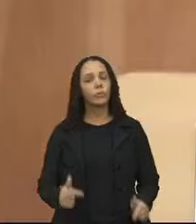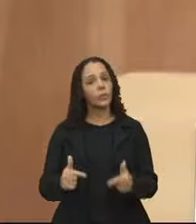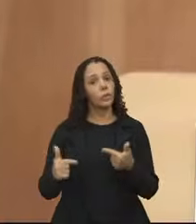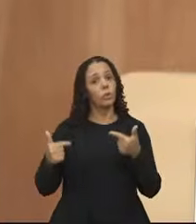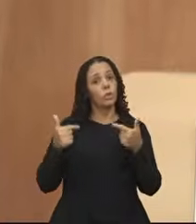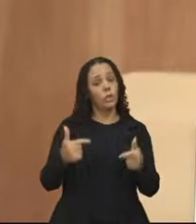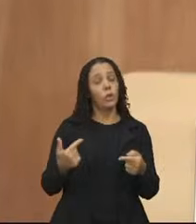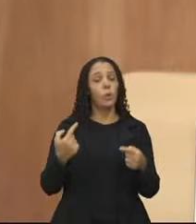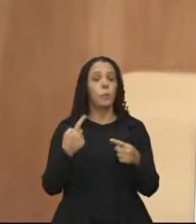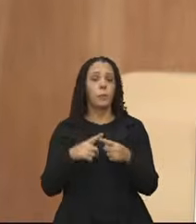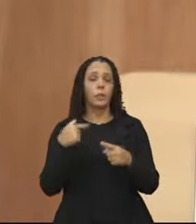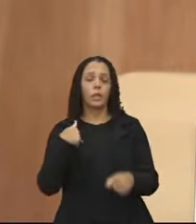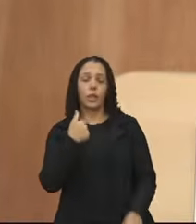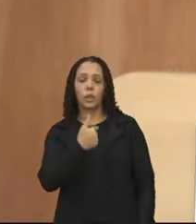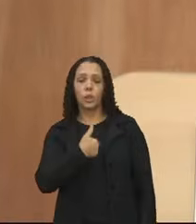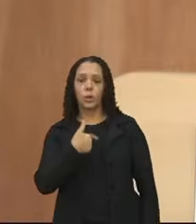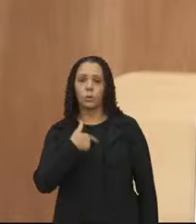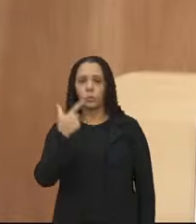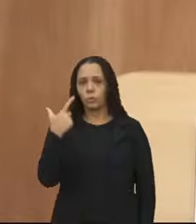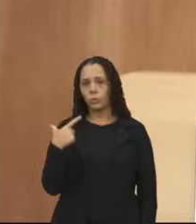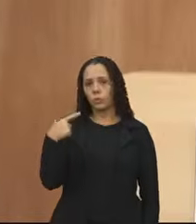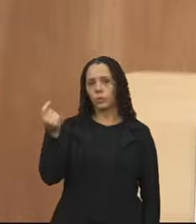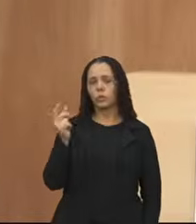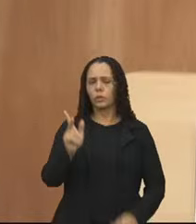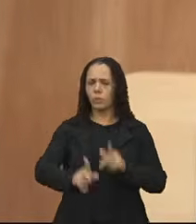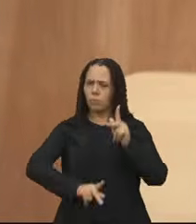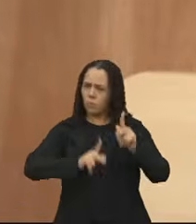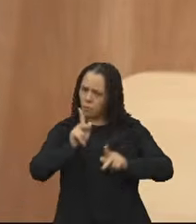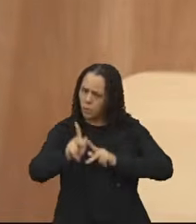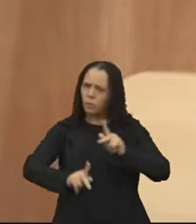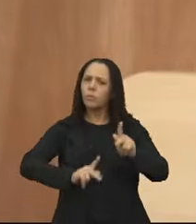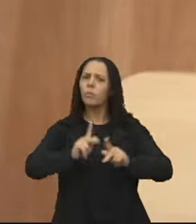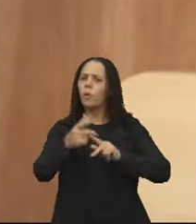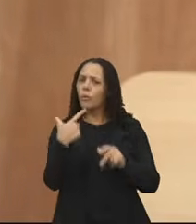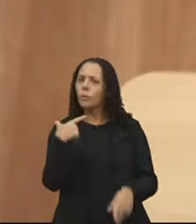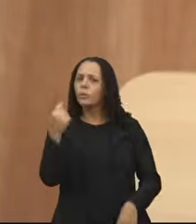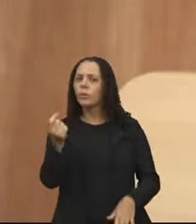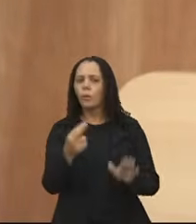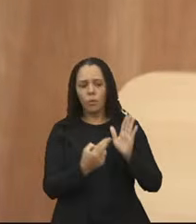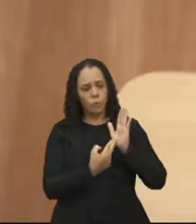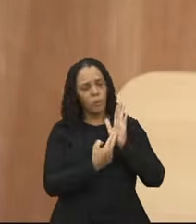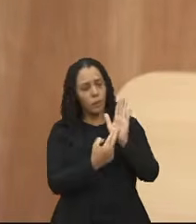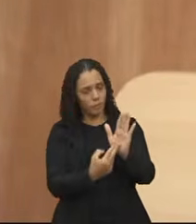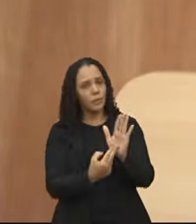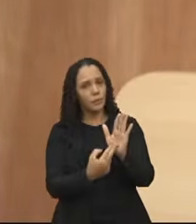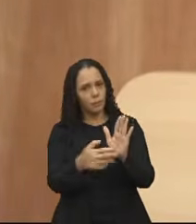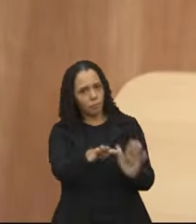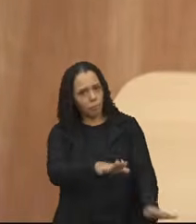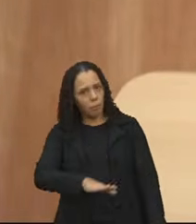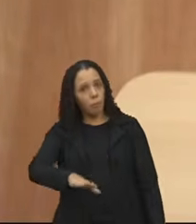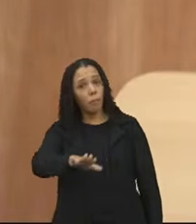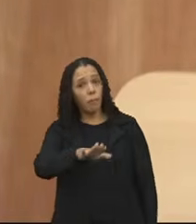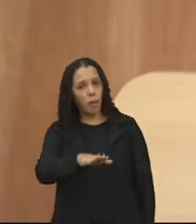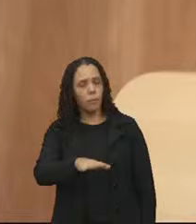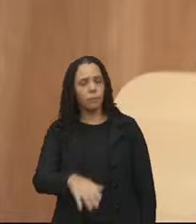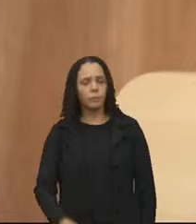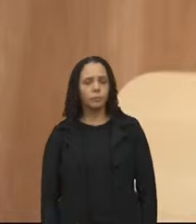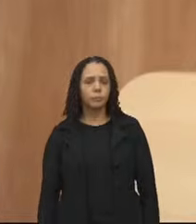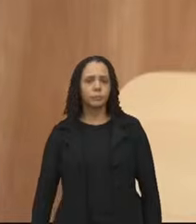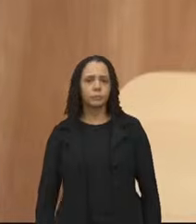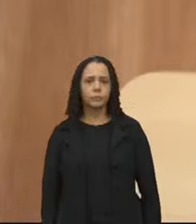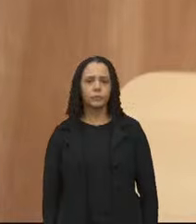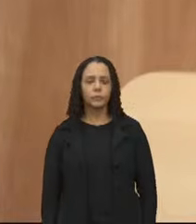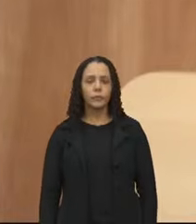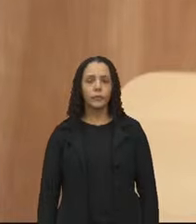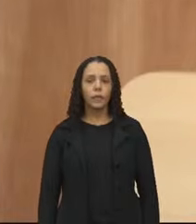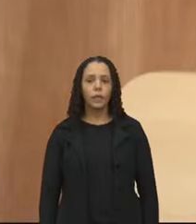nós legitimamente fomos escolhidos pelo povo para fazer a representação do povo nesta casa. E nem tudo